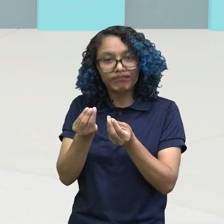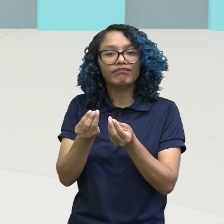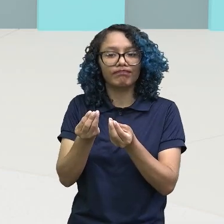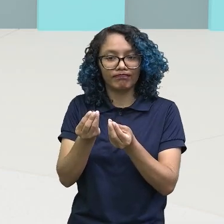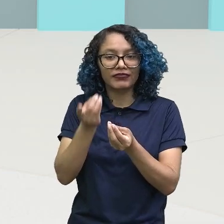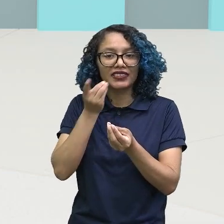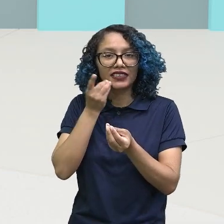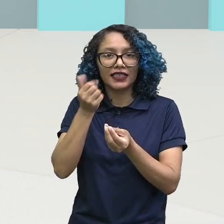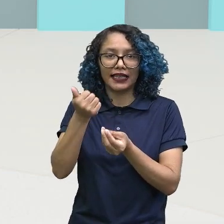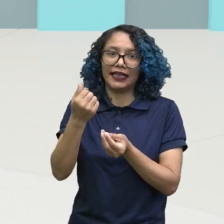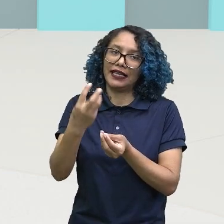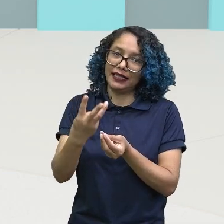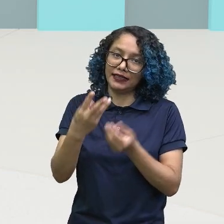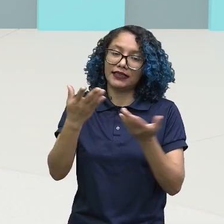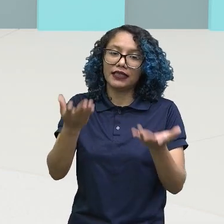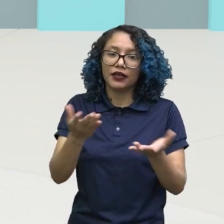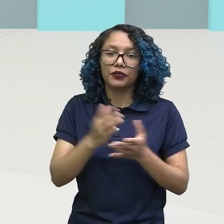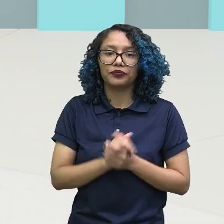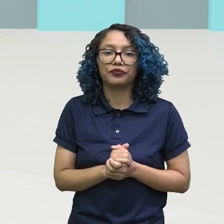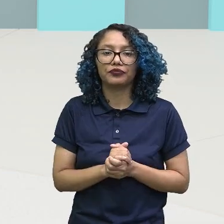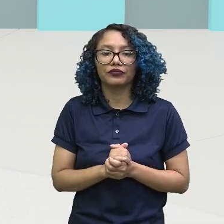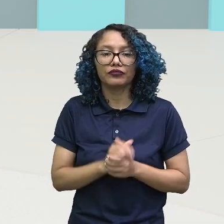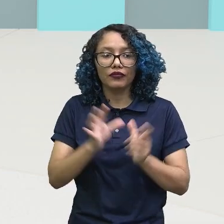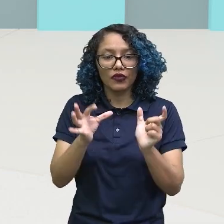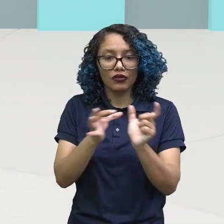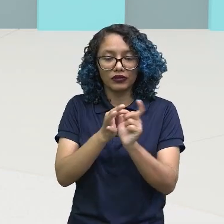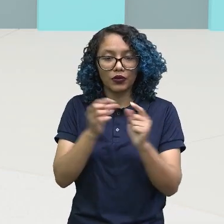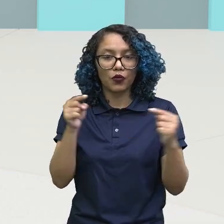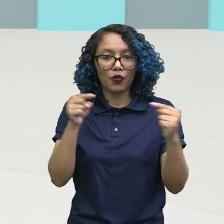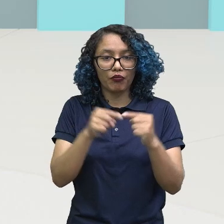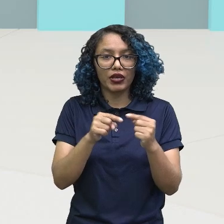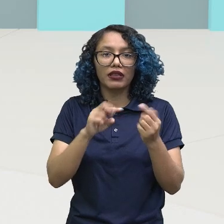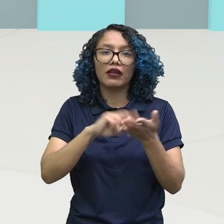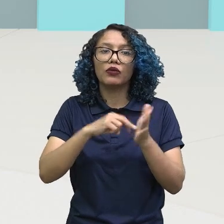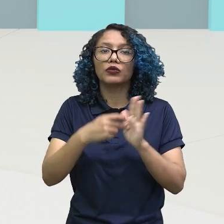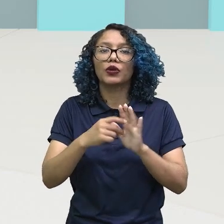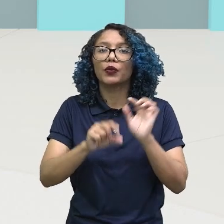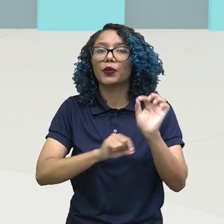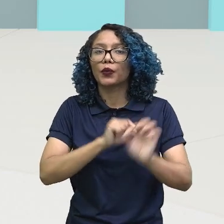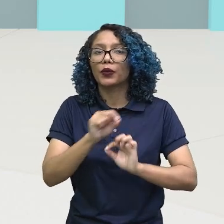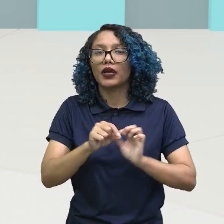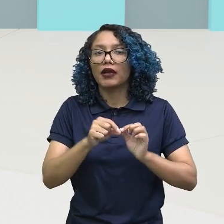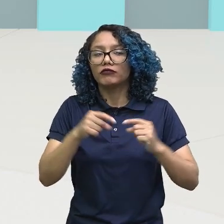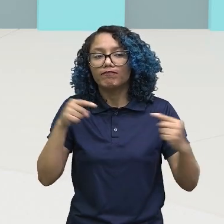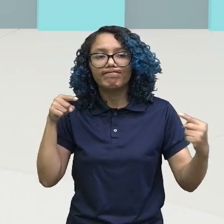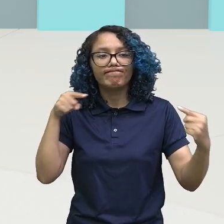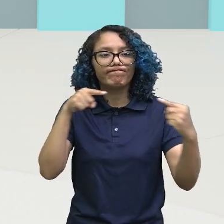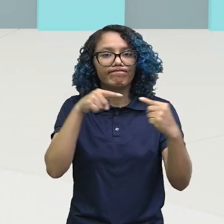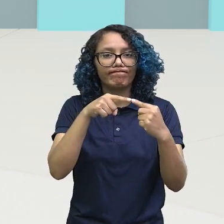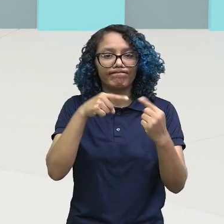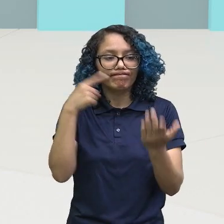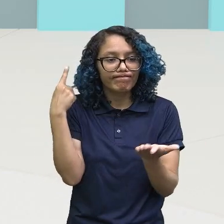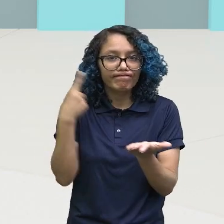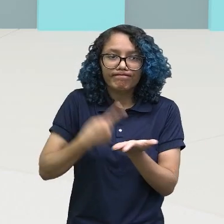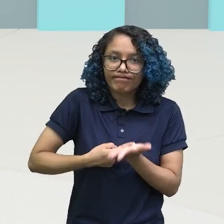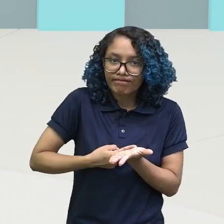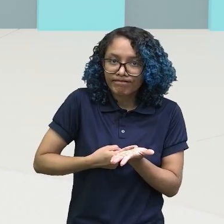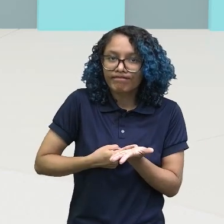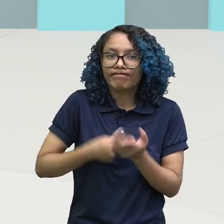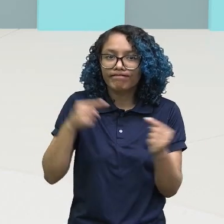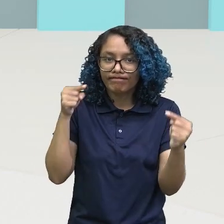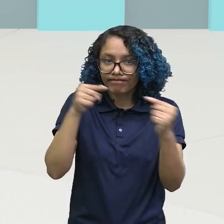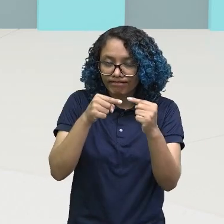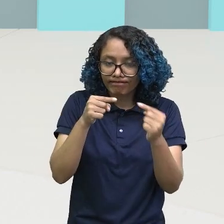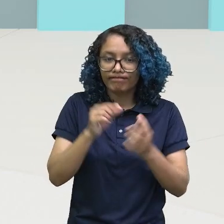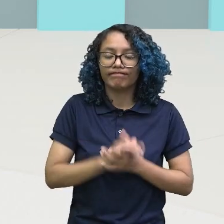13. Então, essa conjunção, ela tem esse sentido de conformidade, de acordo, tá